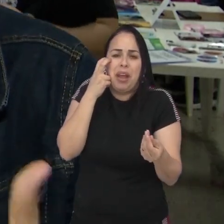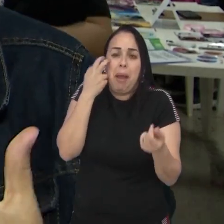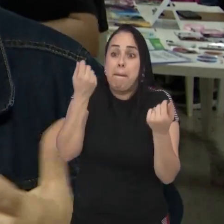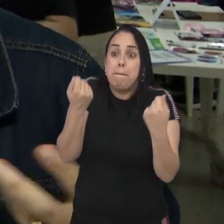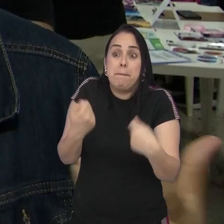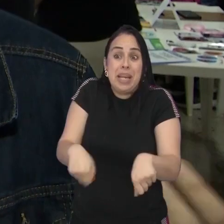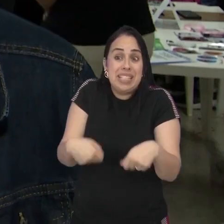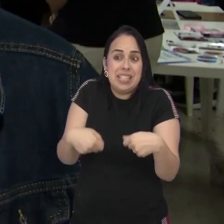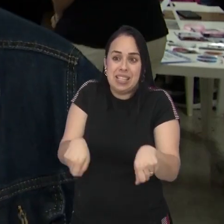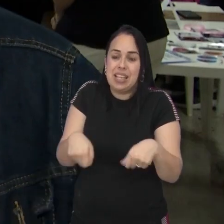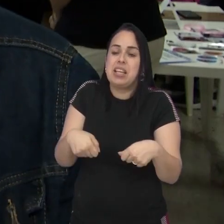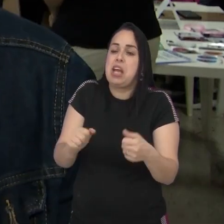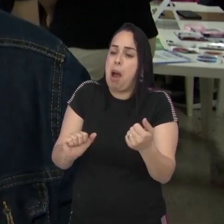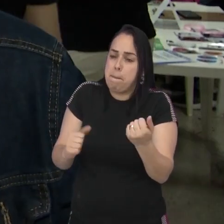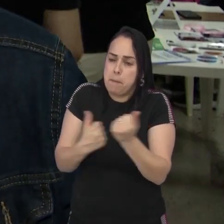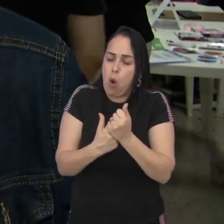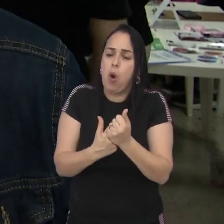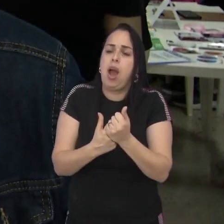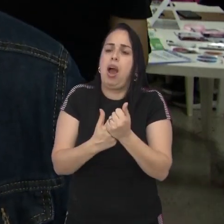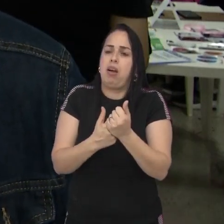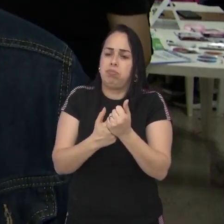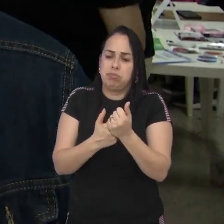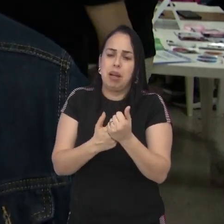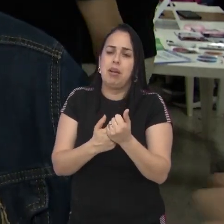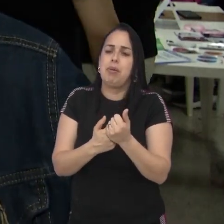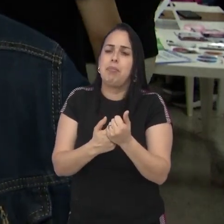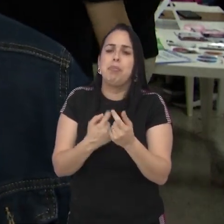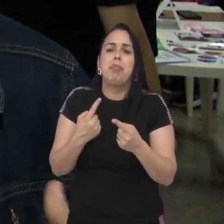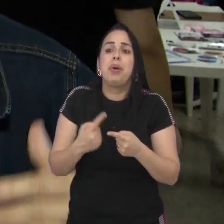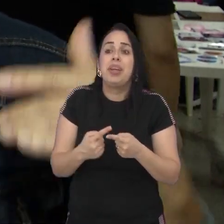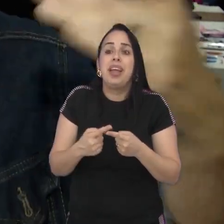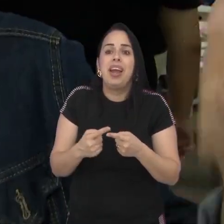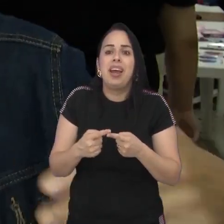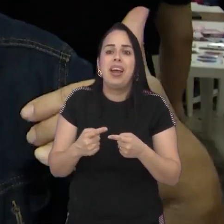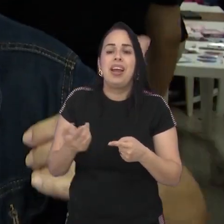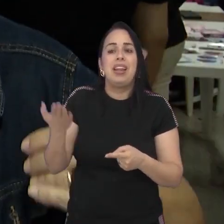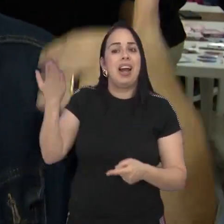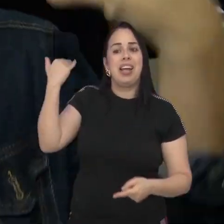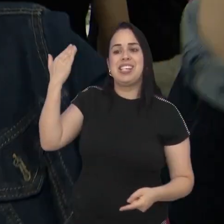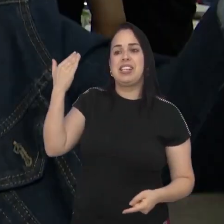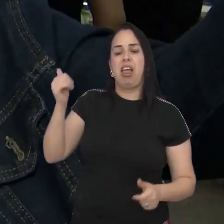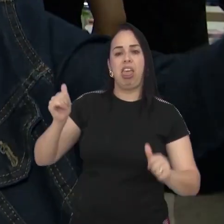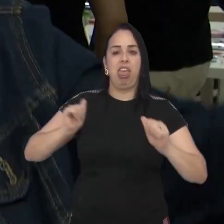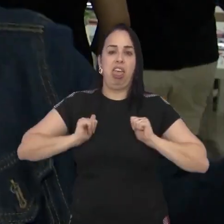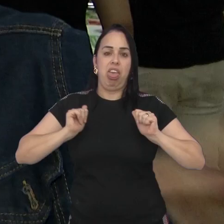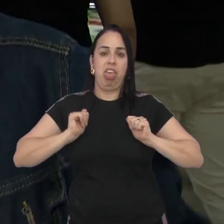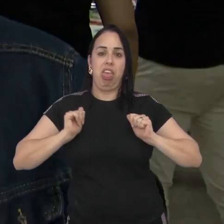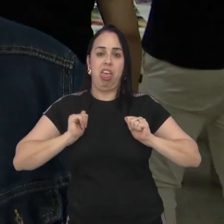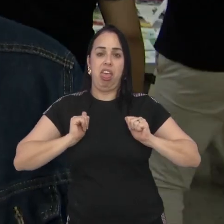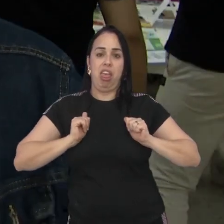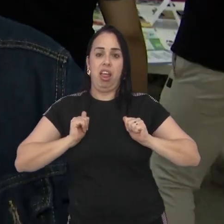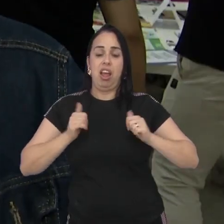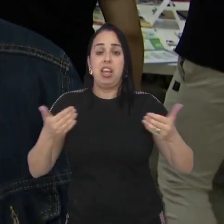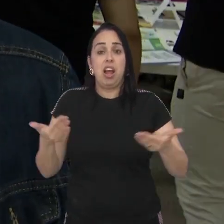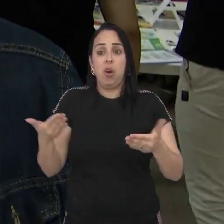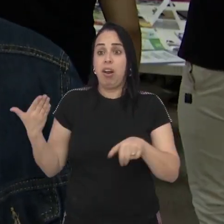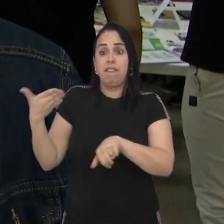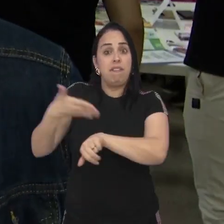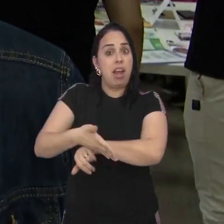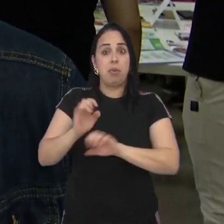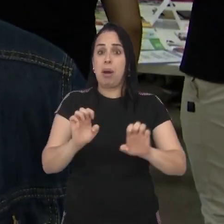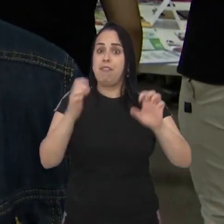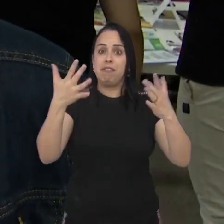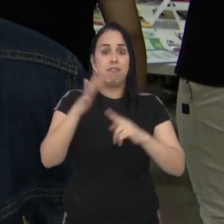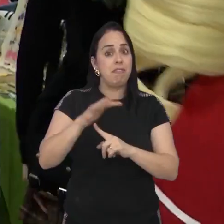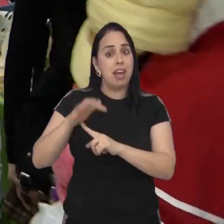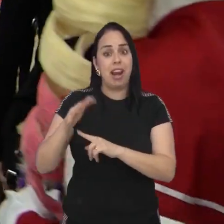precisa fazer realmente, apoiar esse tipo de evento, porque está tirando gente que não estava fazendo nada ou que podia estar na rua e está aqui participando de uma feira